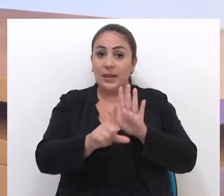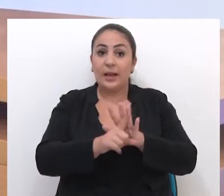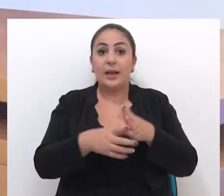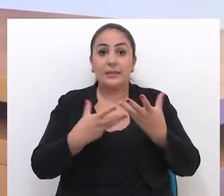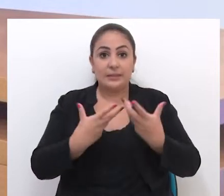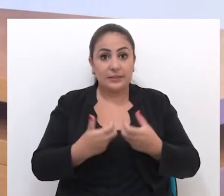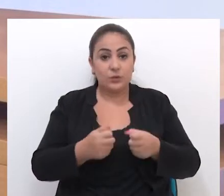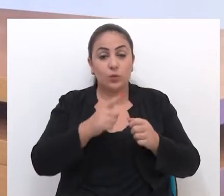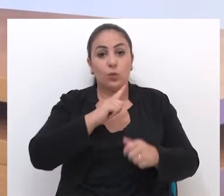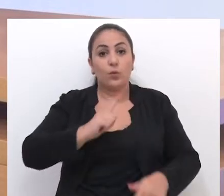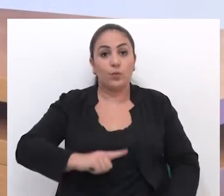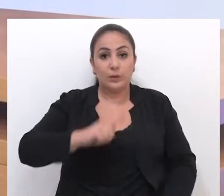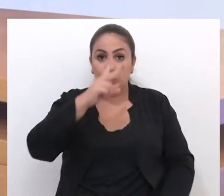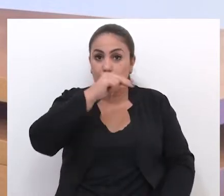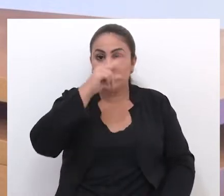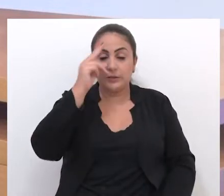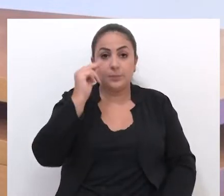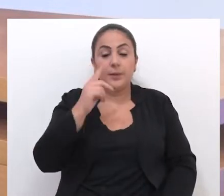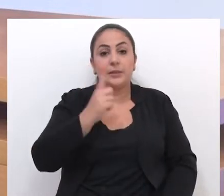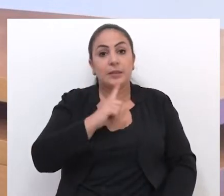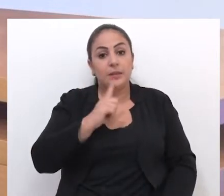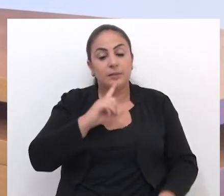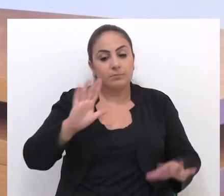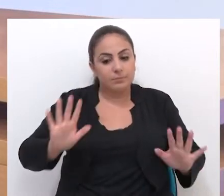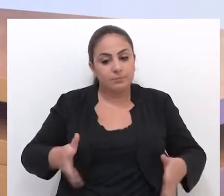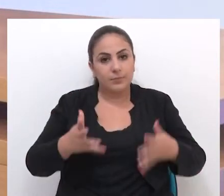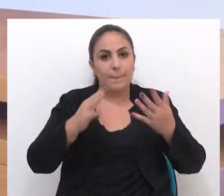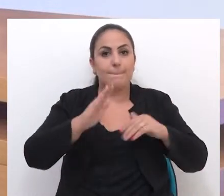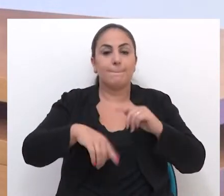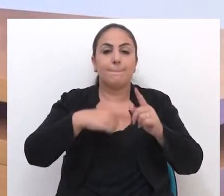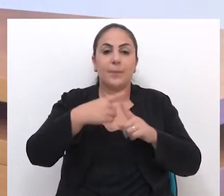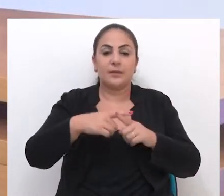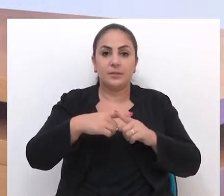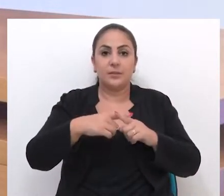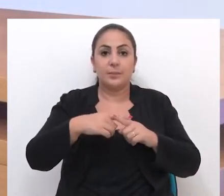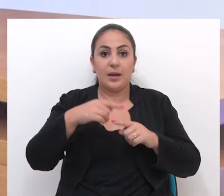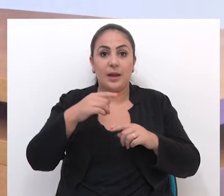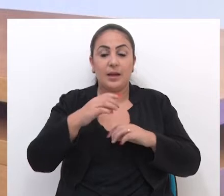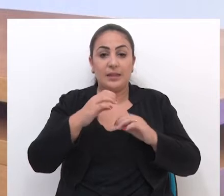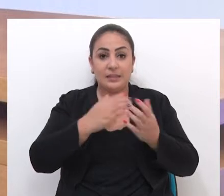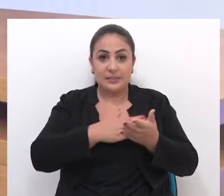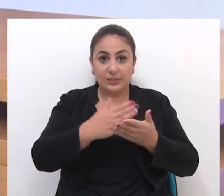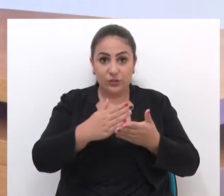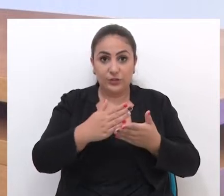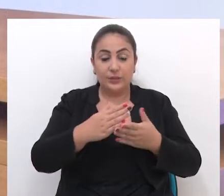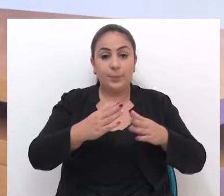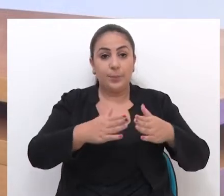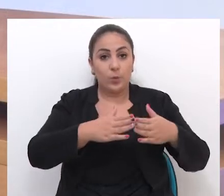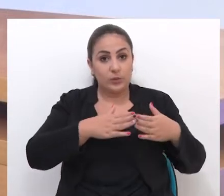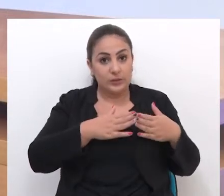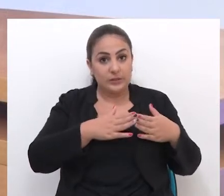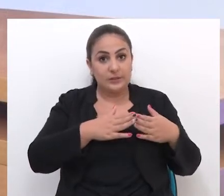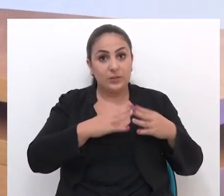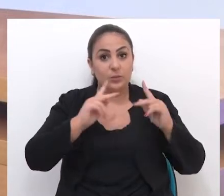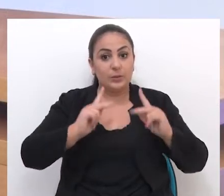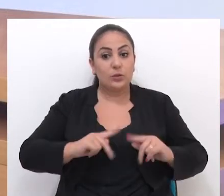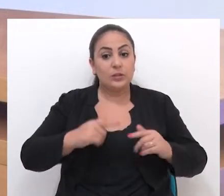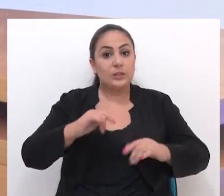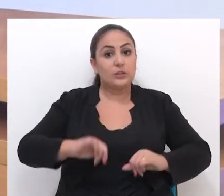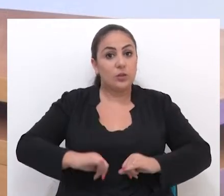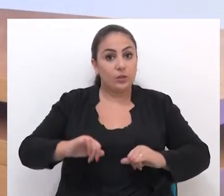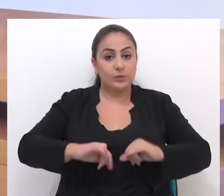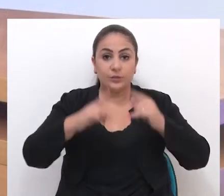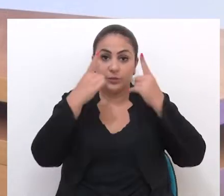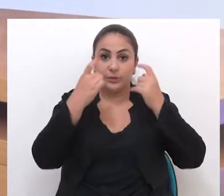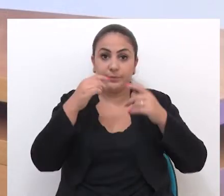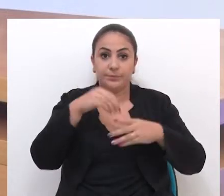Uma lei sancionada pelo governo municipal deu um impulso a mais para iniciativas de proteção de vítimas de violência